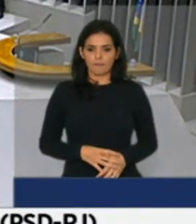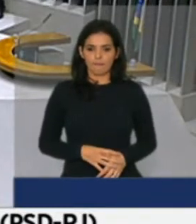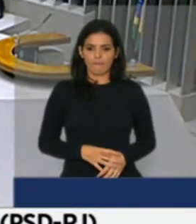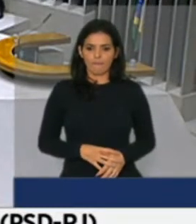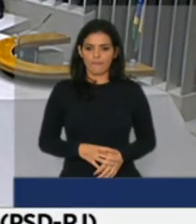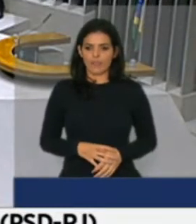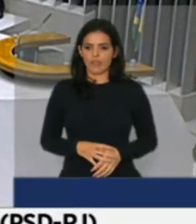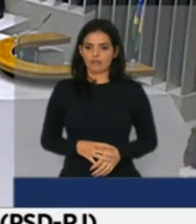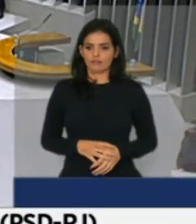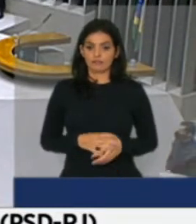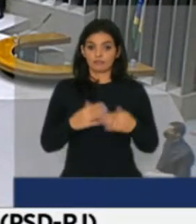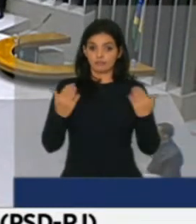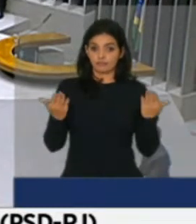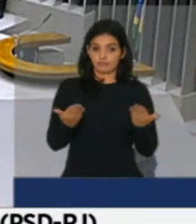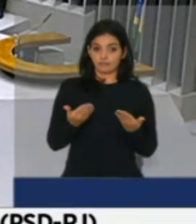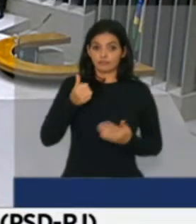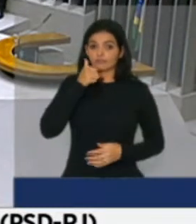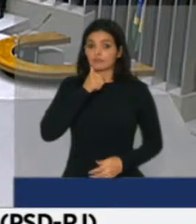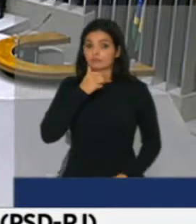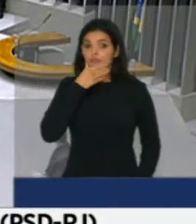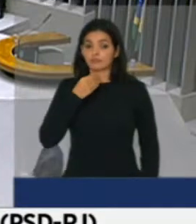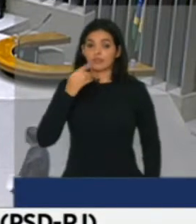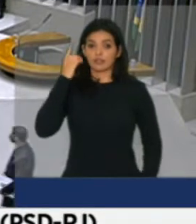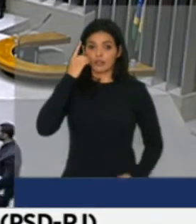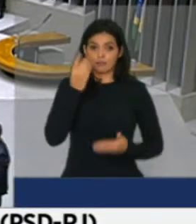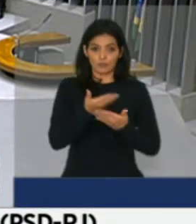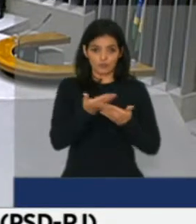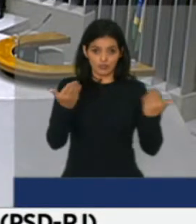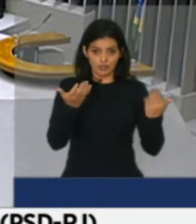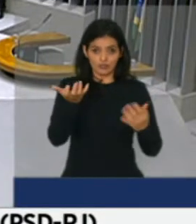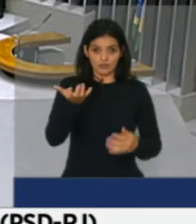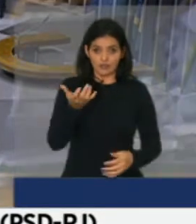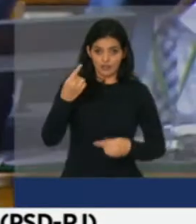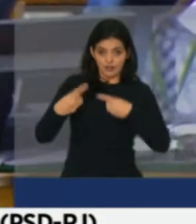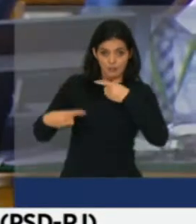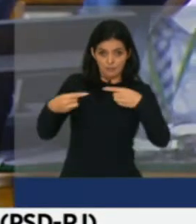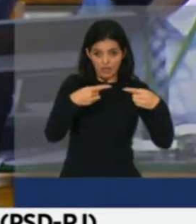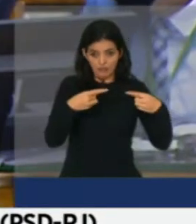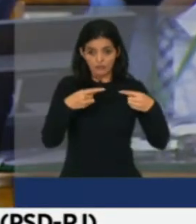Concederei agora a palavra às senhoras deputadas e aos senhores deputados inscritos previamente.